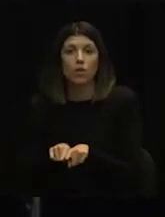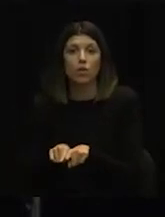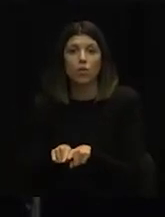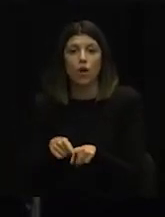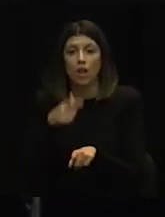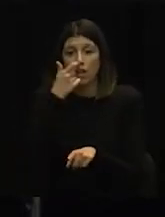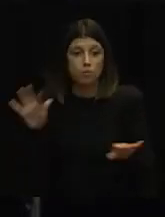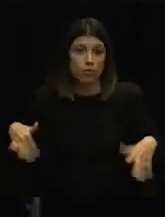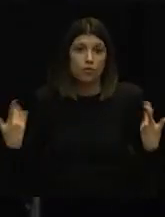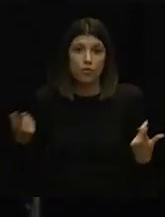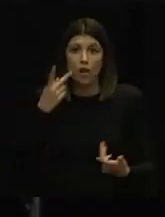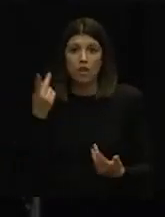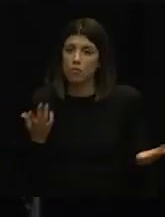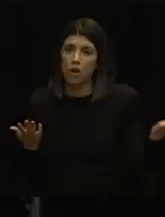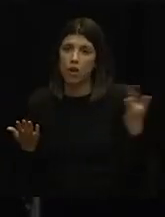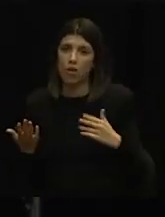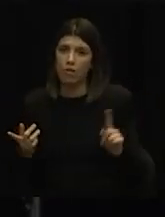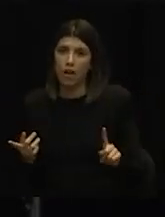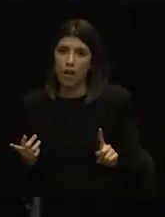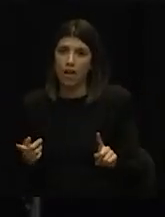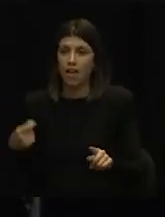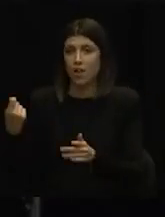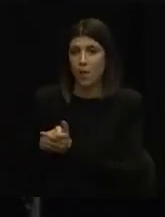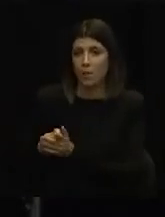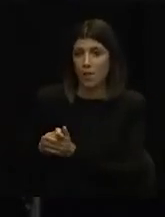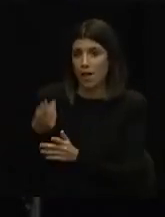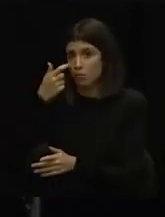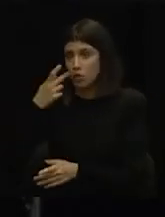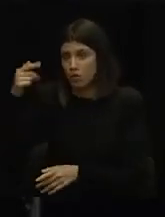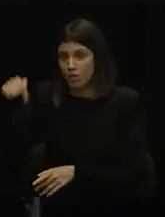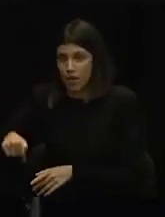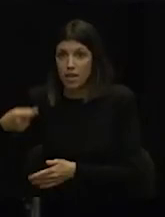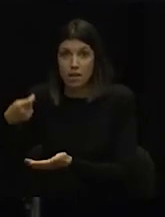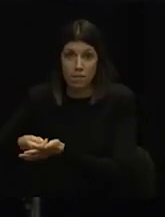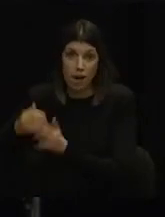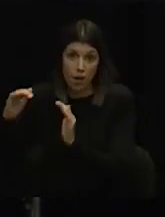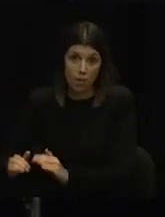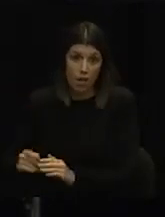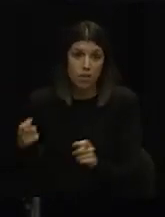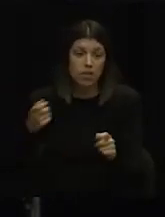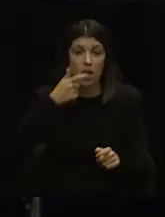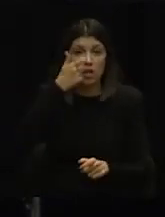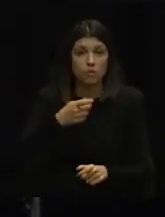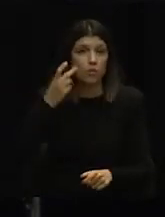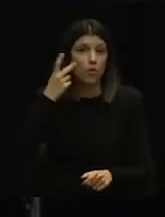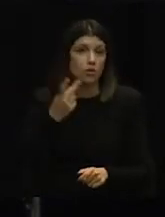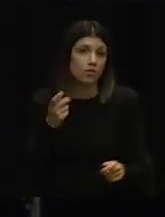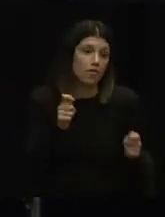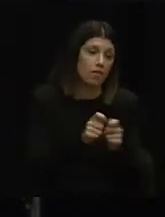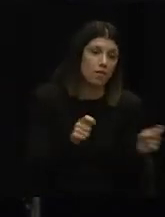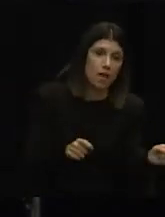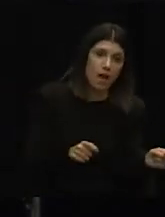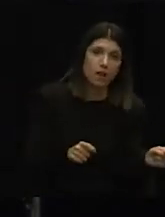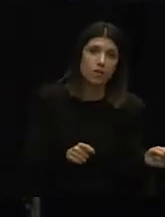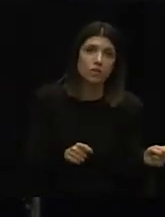incentivos para as pessoas de fora de Lisboa ou seja vamos dar uma boa lógica que vivem para os que moram aqui lado sentimentos vão pagar muito e deixar em